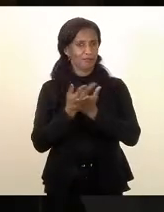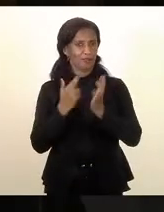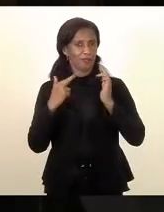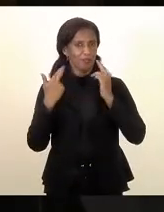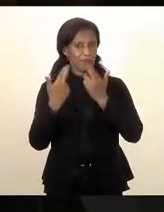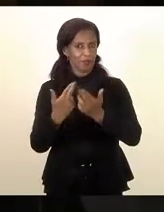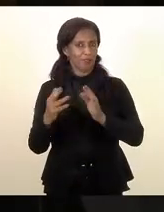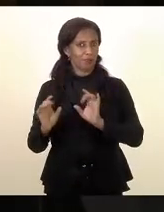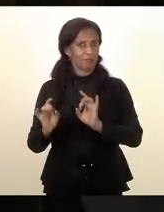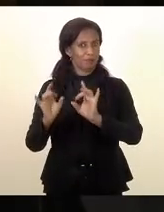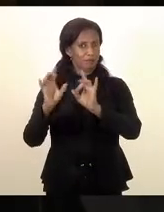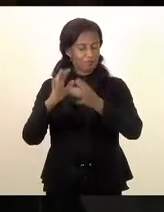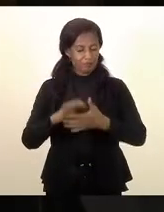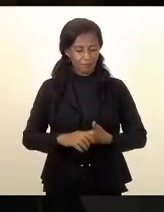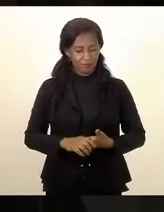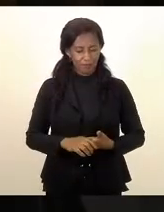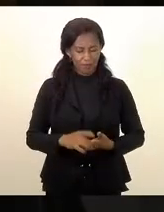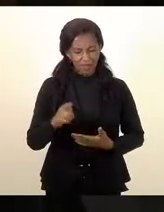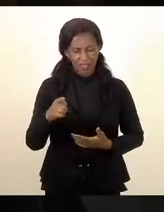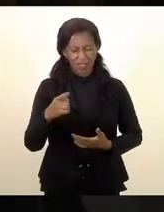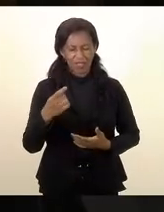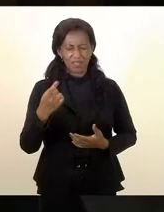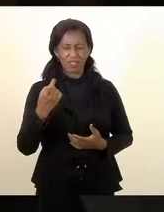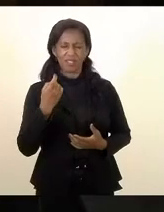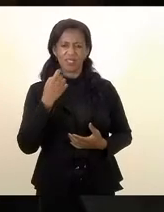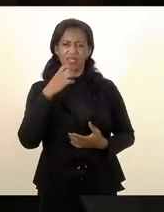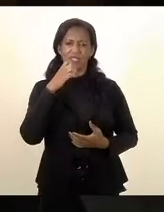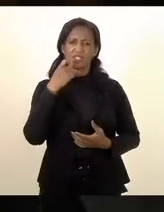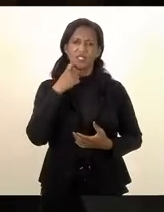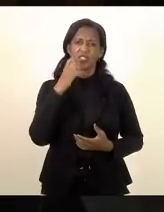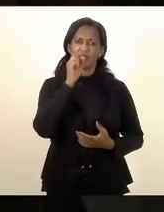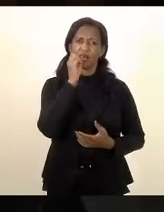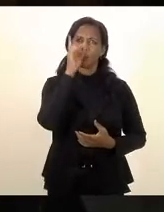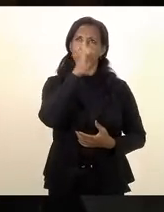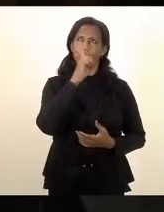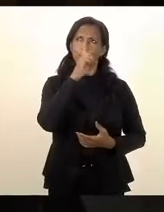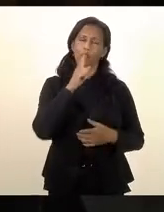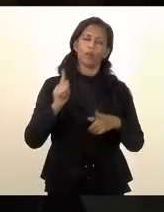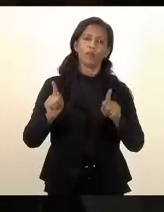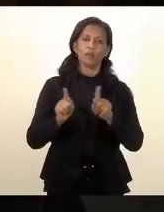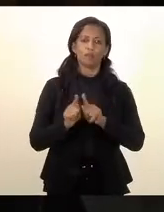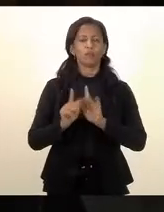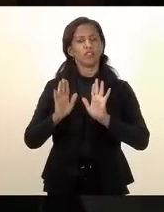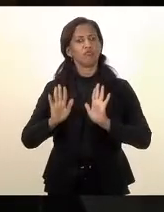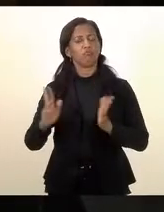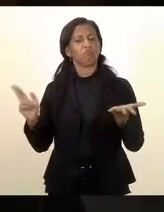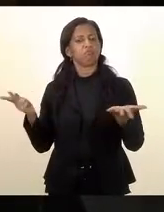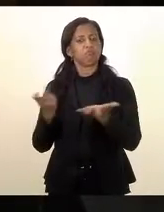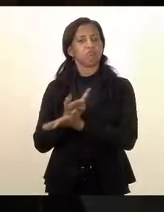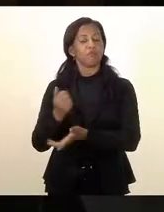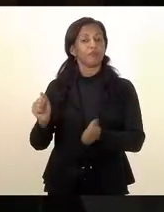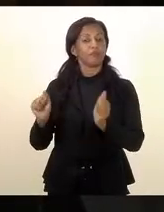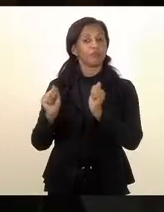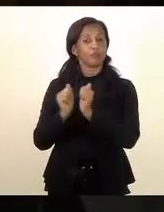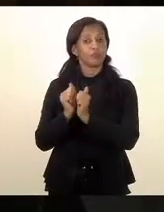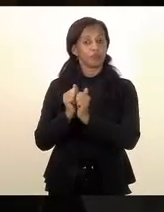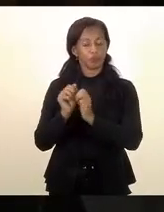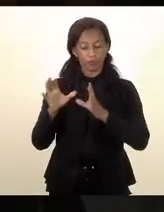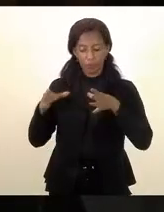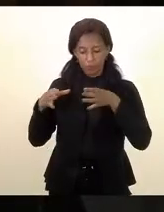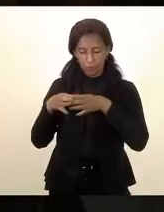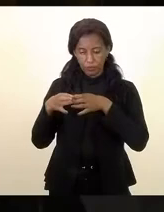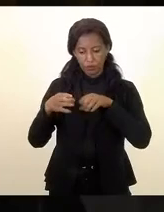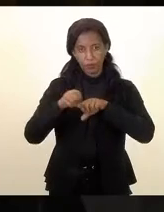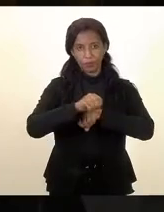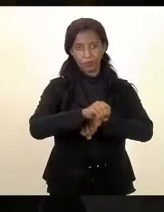e que nesse final de semana eu e o deputado Valdé Carneiro também realizamos junto ao Conselho Estadual de